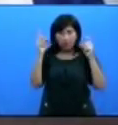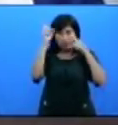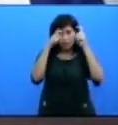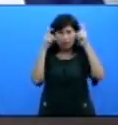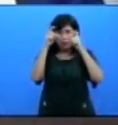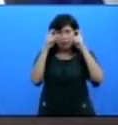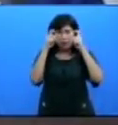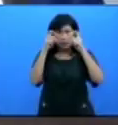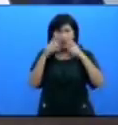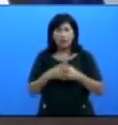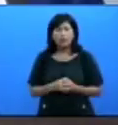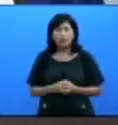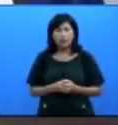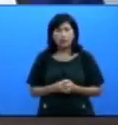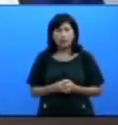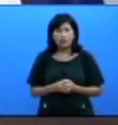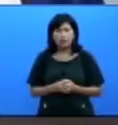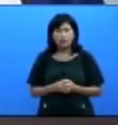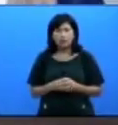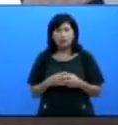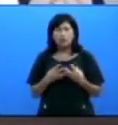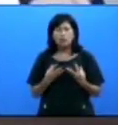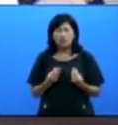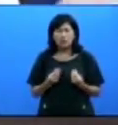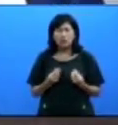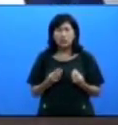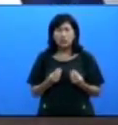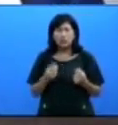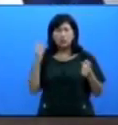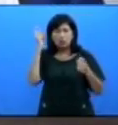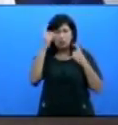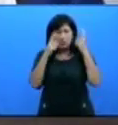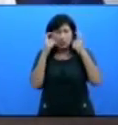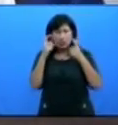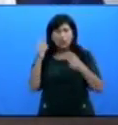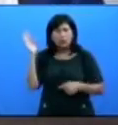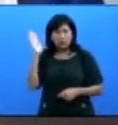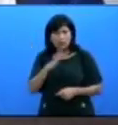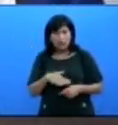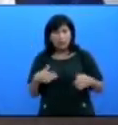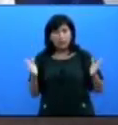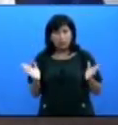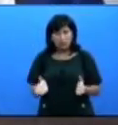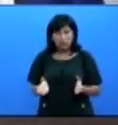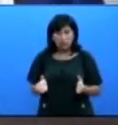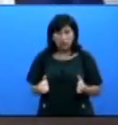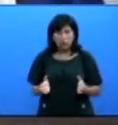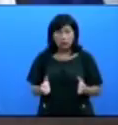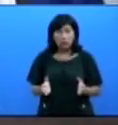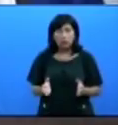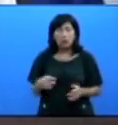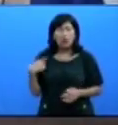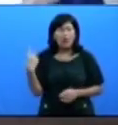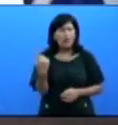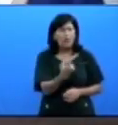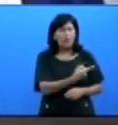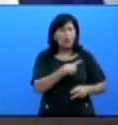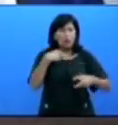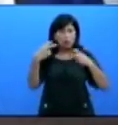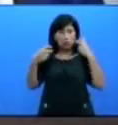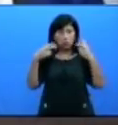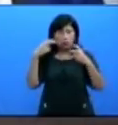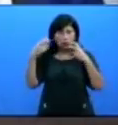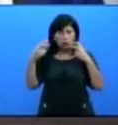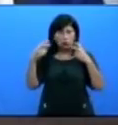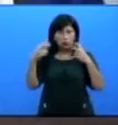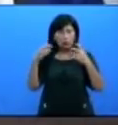que está bastante presente e que aconteceu agora à tarde. Né? Nós nos reunimos nas escadarias